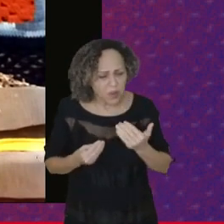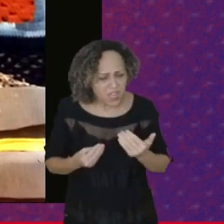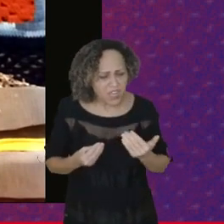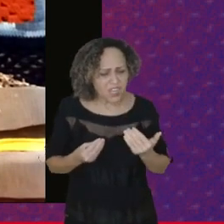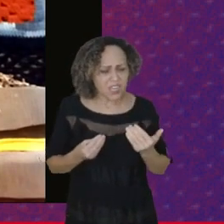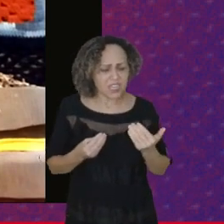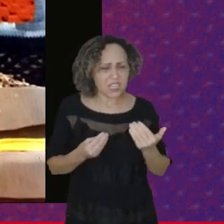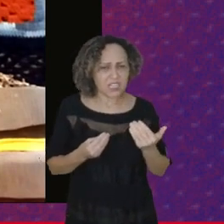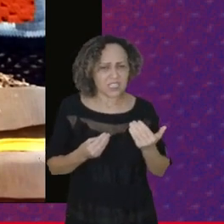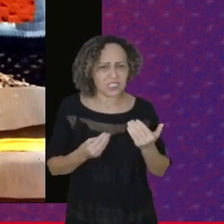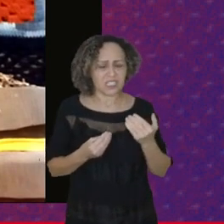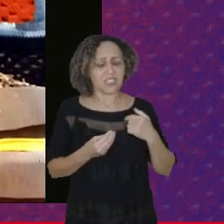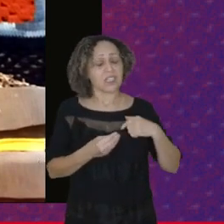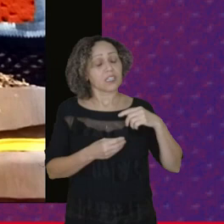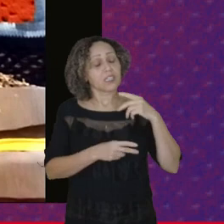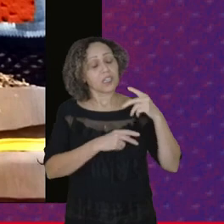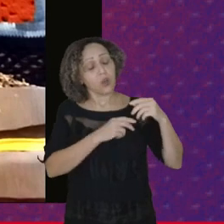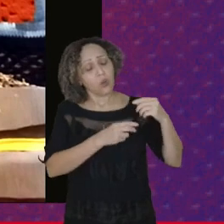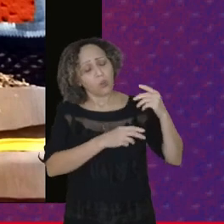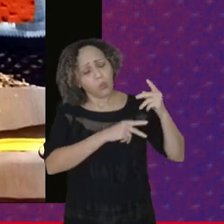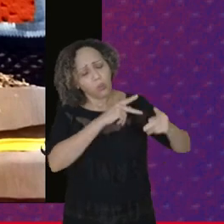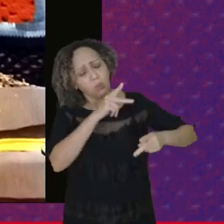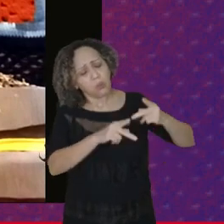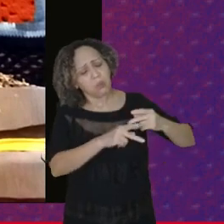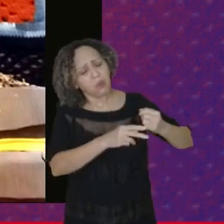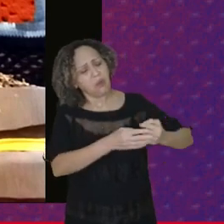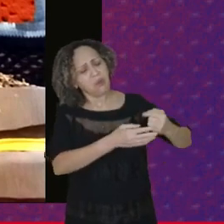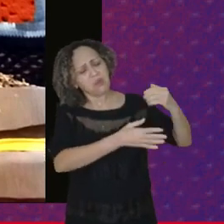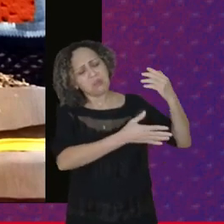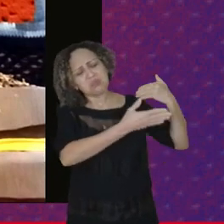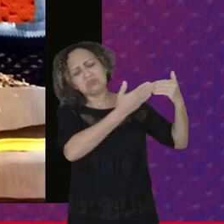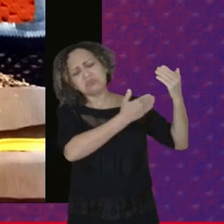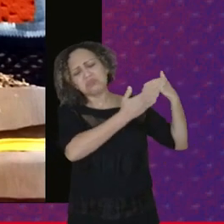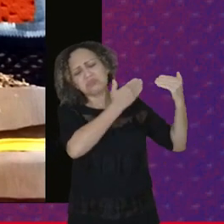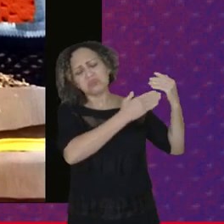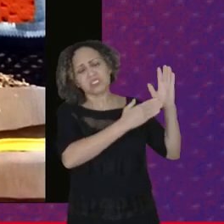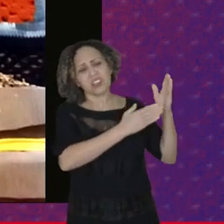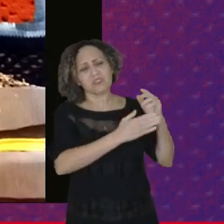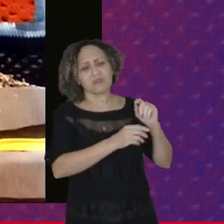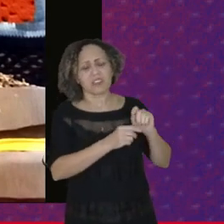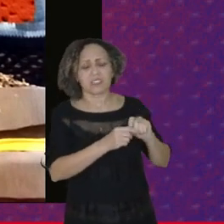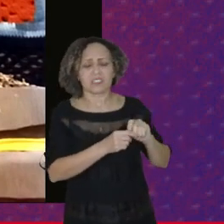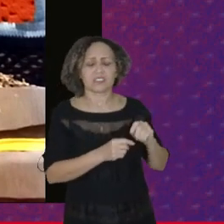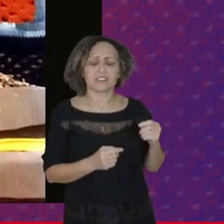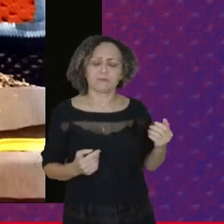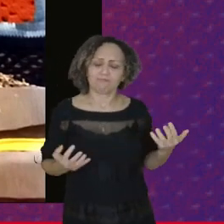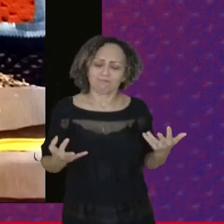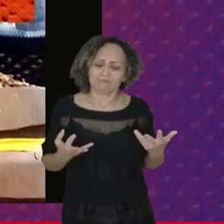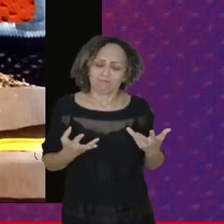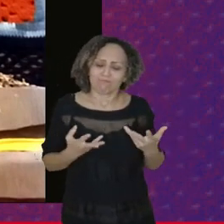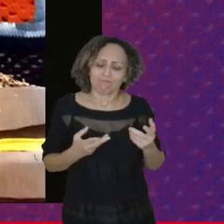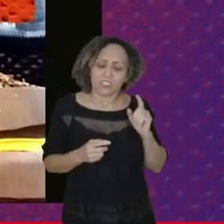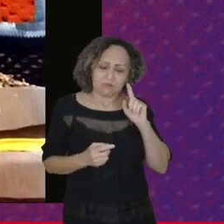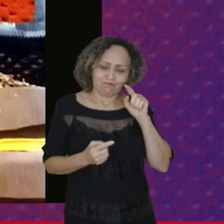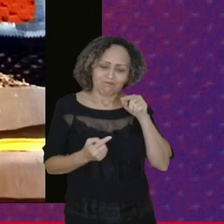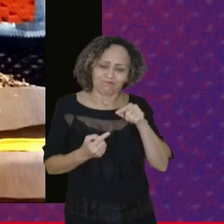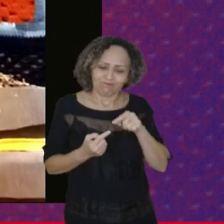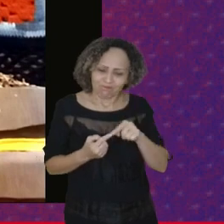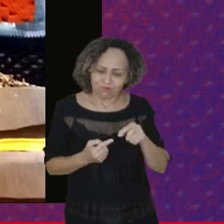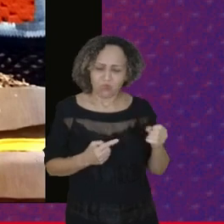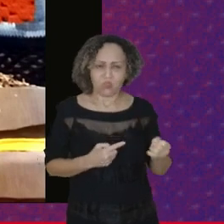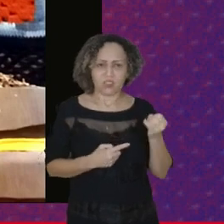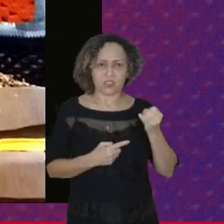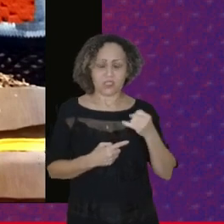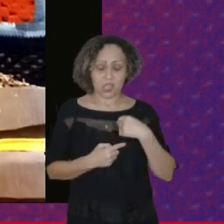remédios ancestrais, esses remédios que estão na nossa terra. Então, eu como